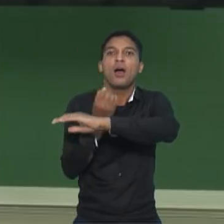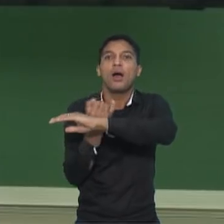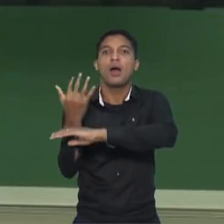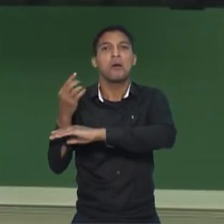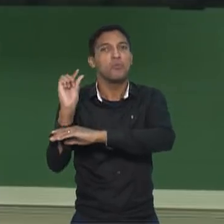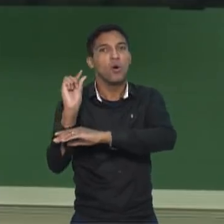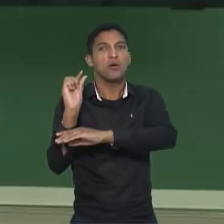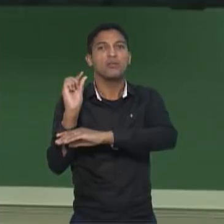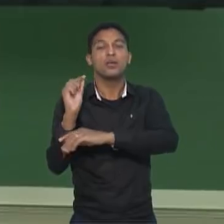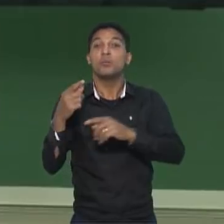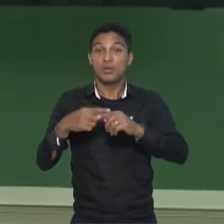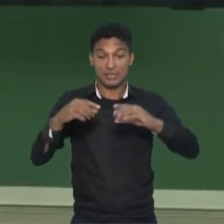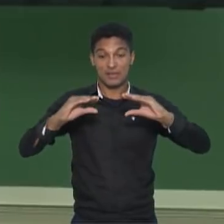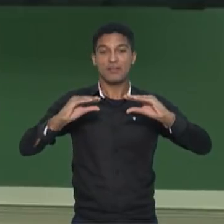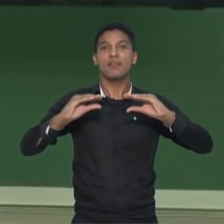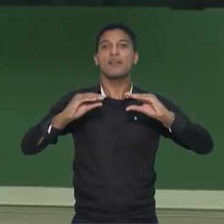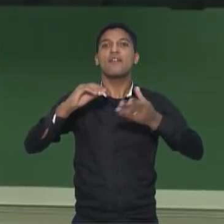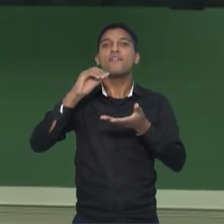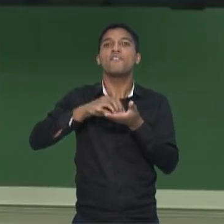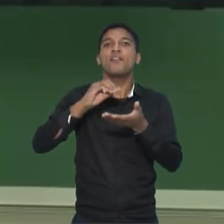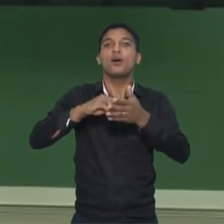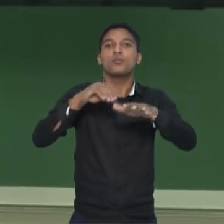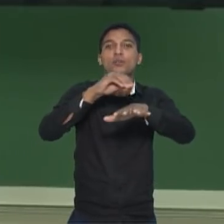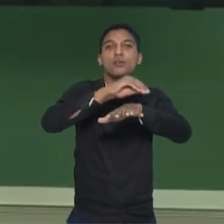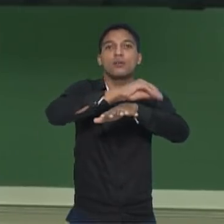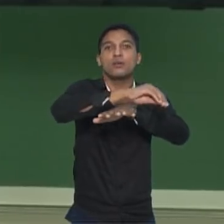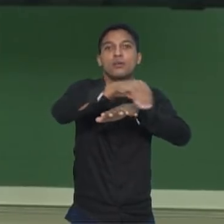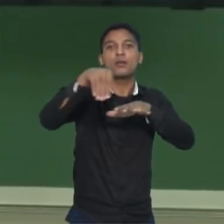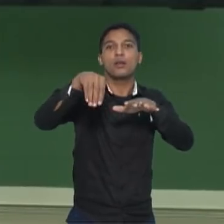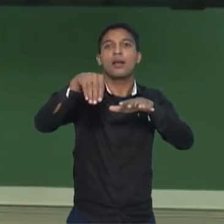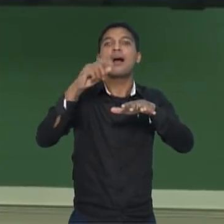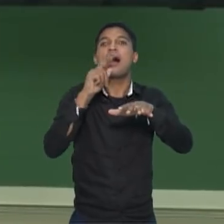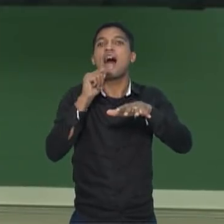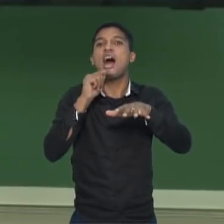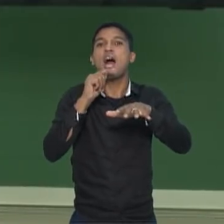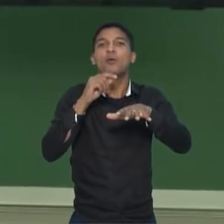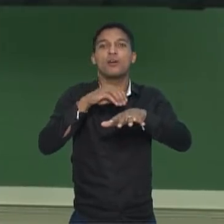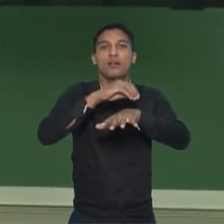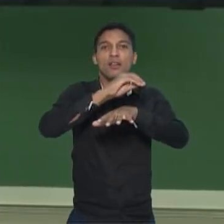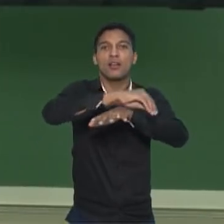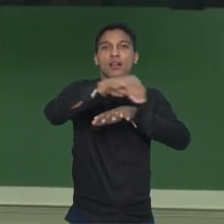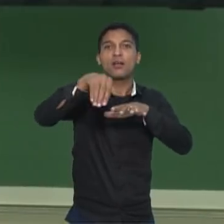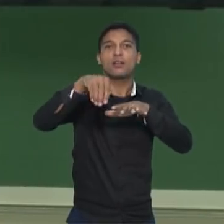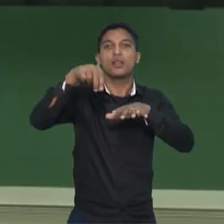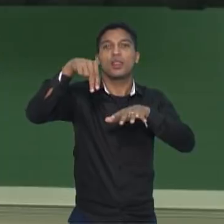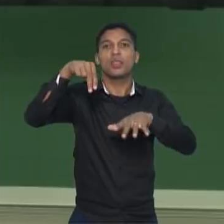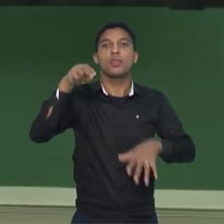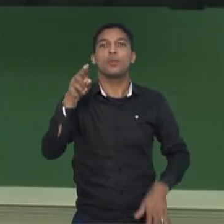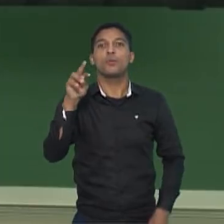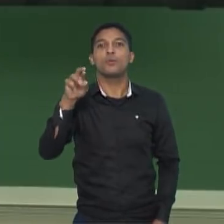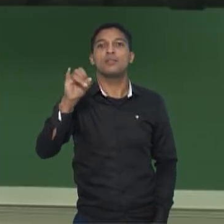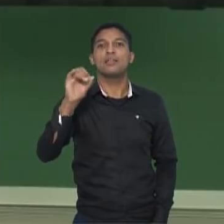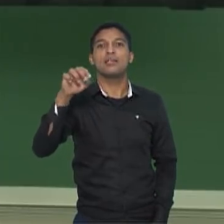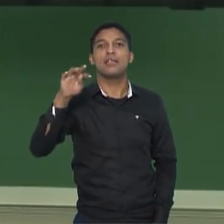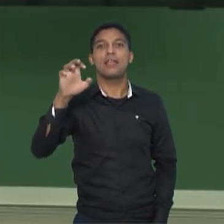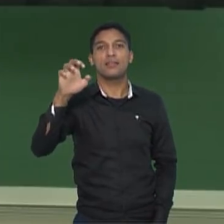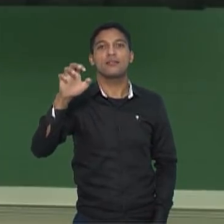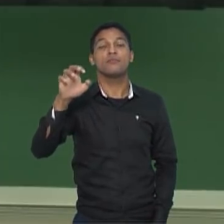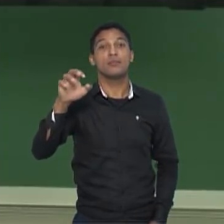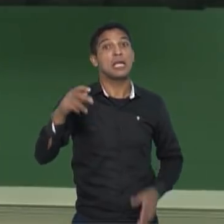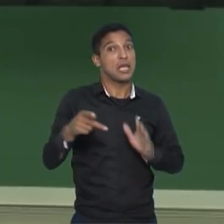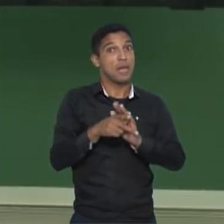tem pouco nutriente e pouca água, que é o necessário para a planta. É um solo muito característico em